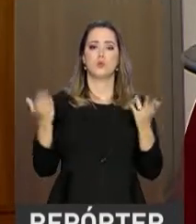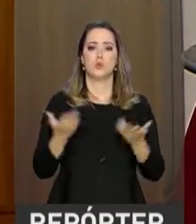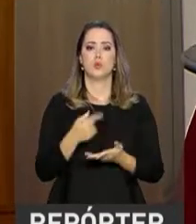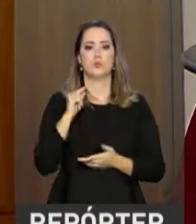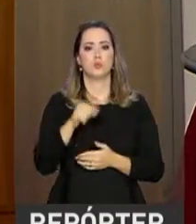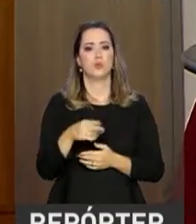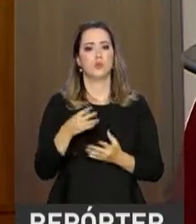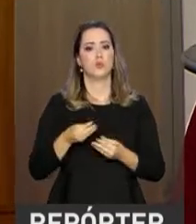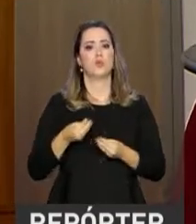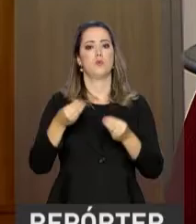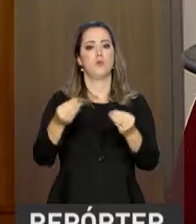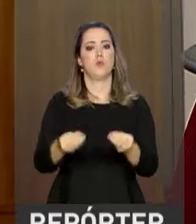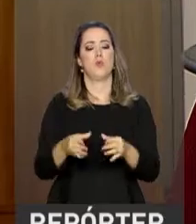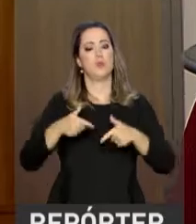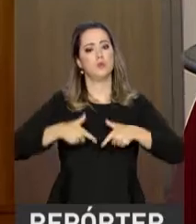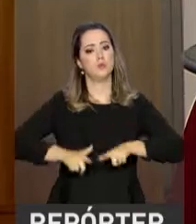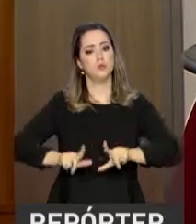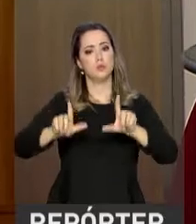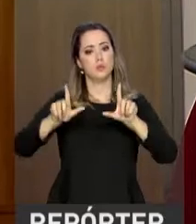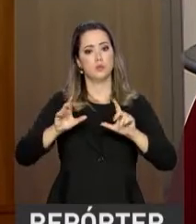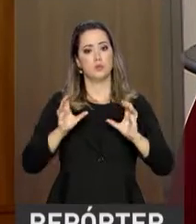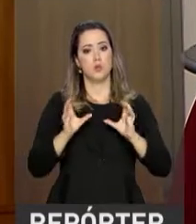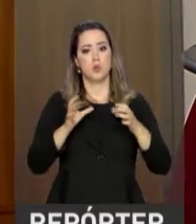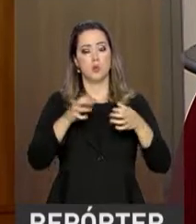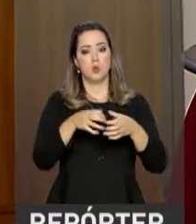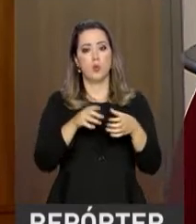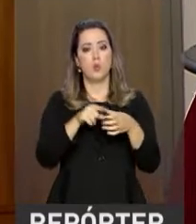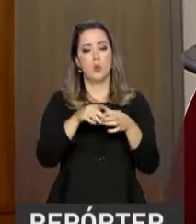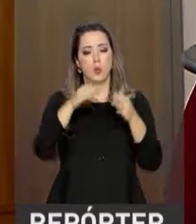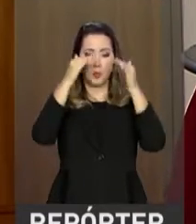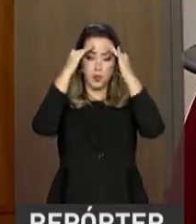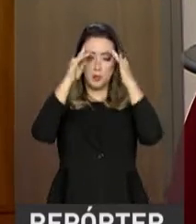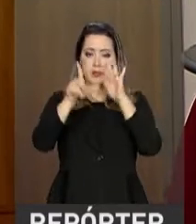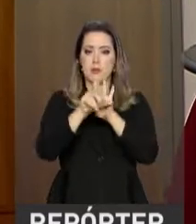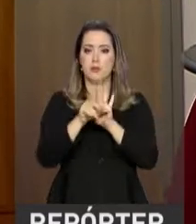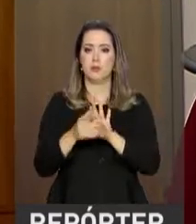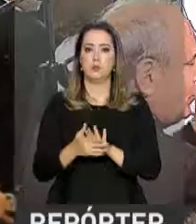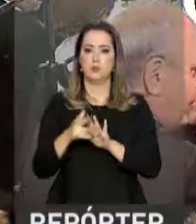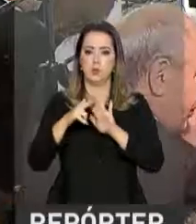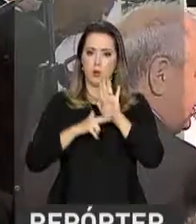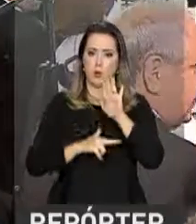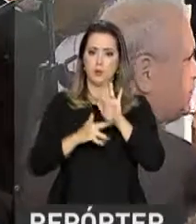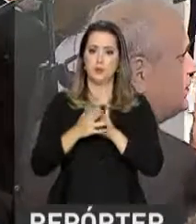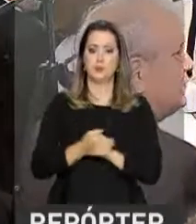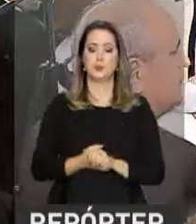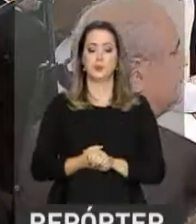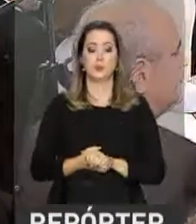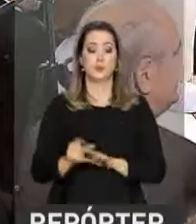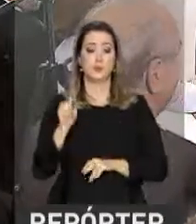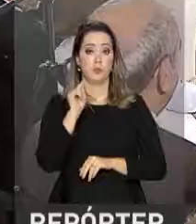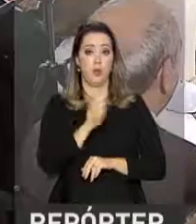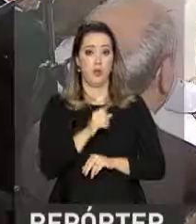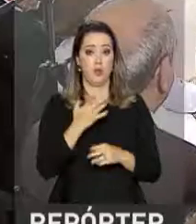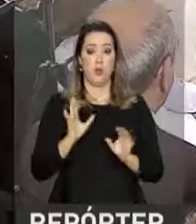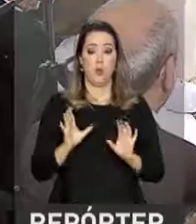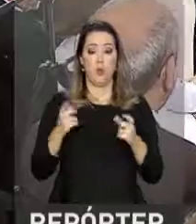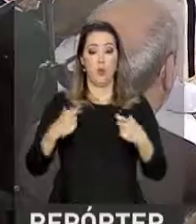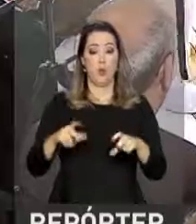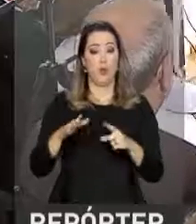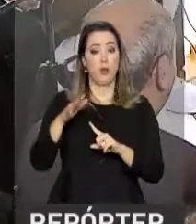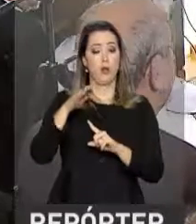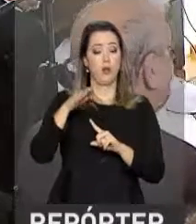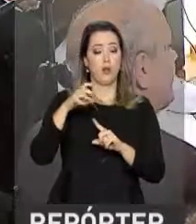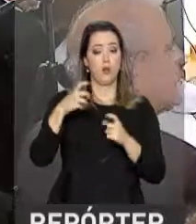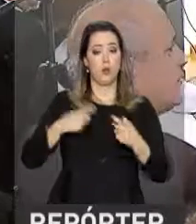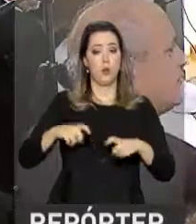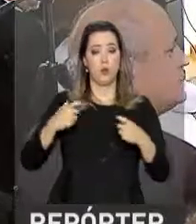entrega os certificados para quem cumpriu as exigências o escritório central de arrecadação e distribuição